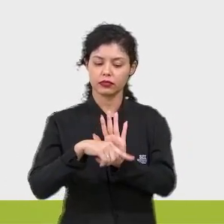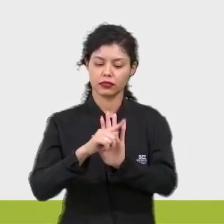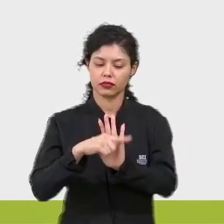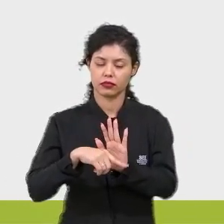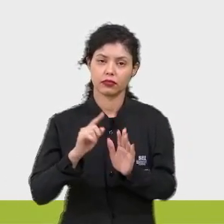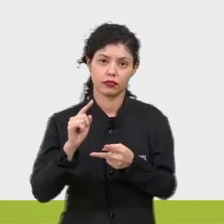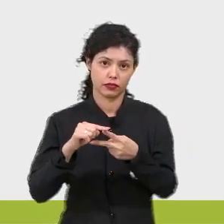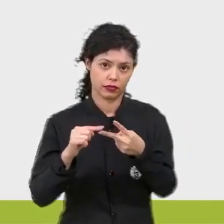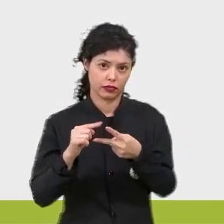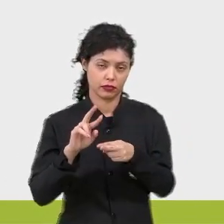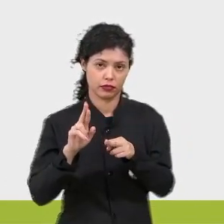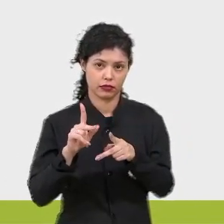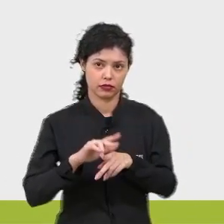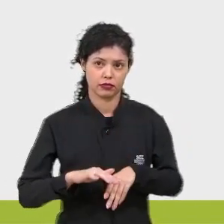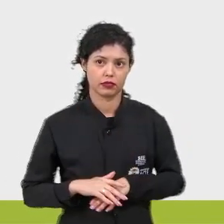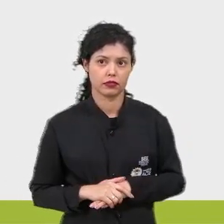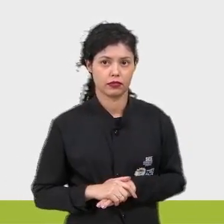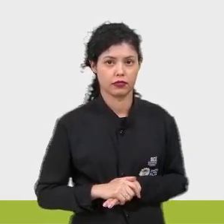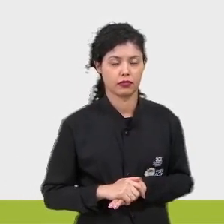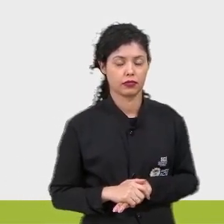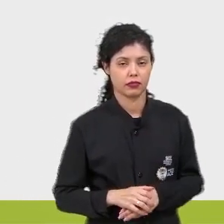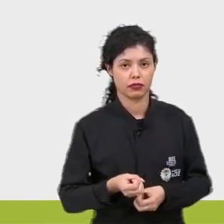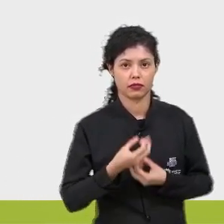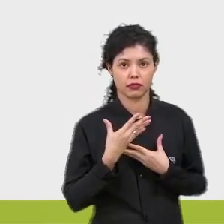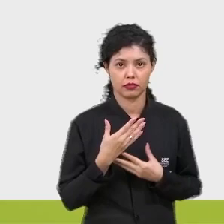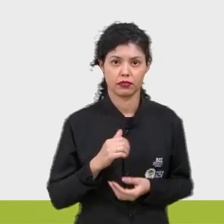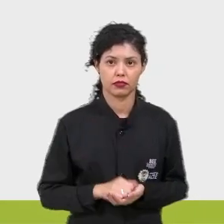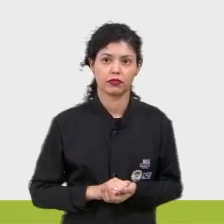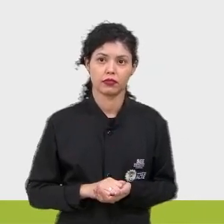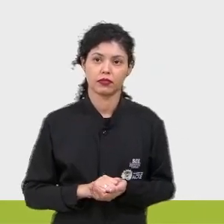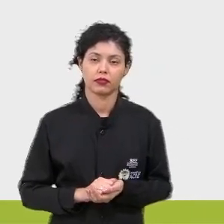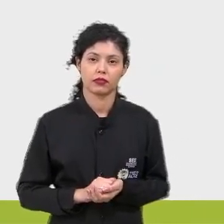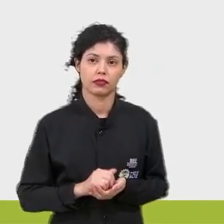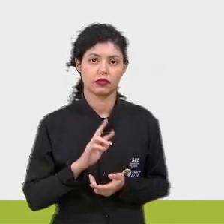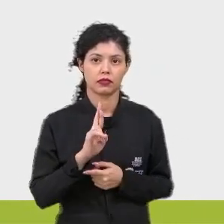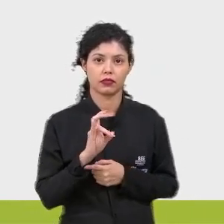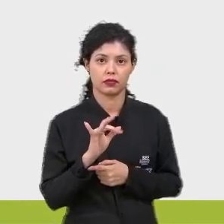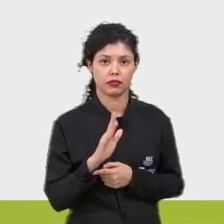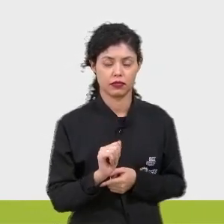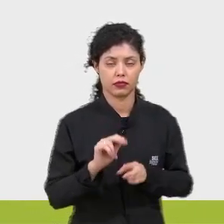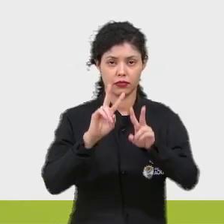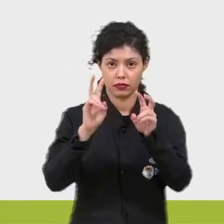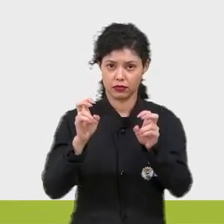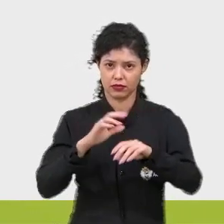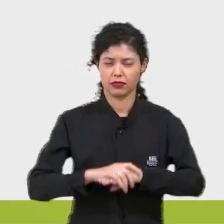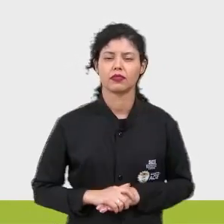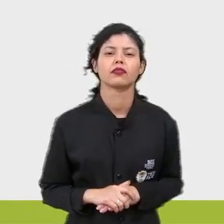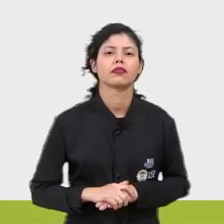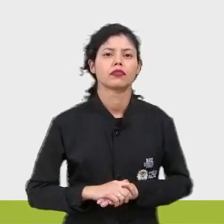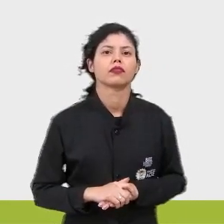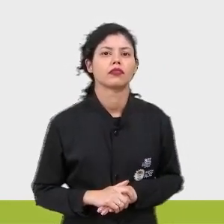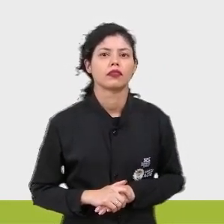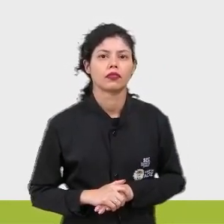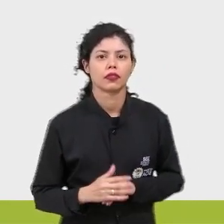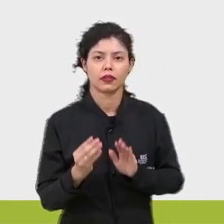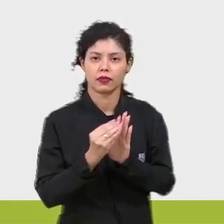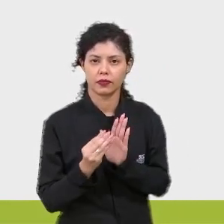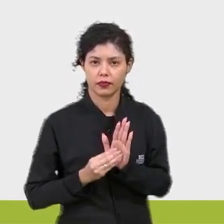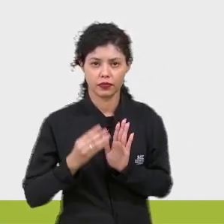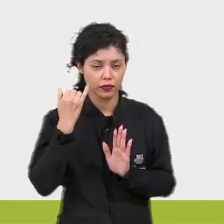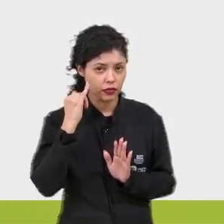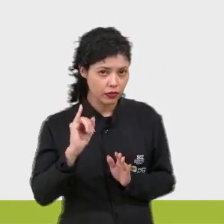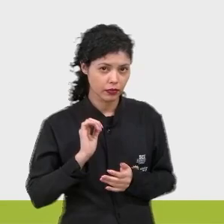que seria dois gêneros diferentes, né? Poema é um gênero, receita é outro gênero. O título aí já começa nos dando alguma